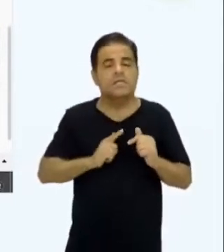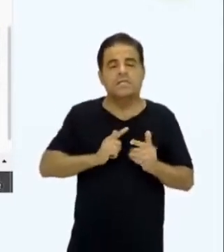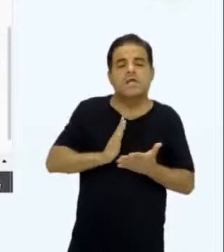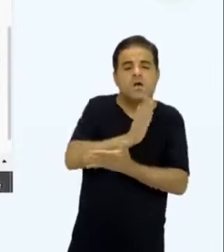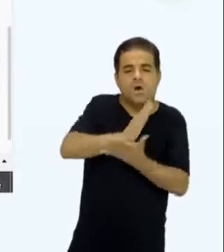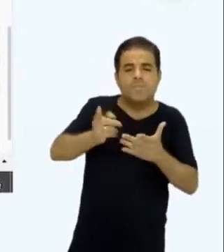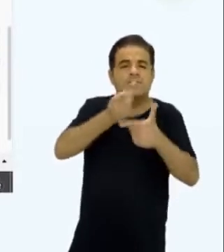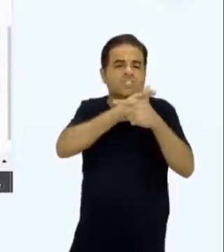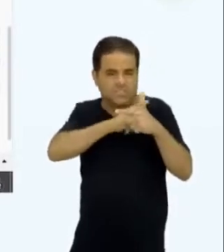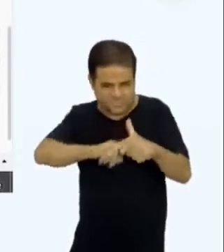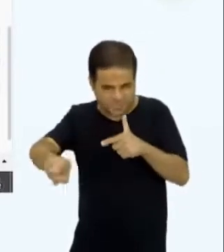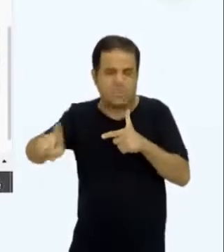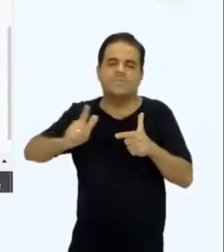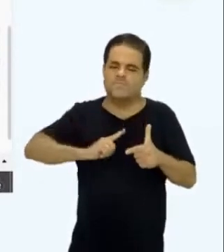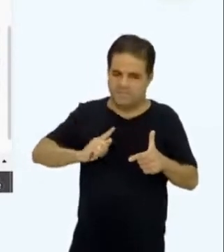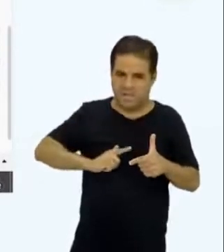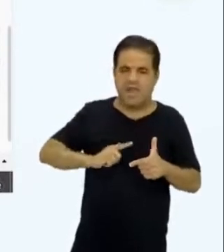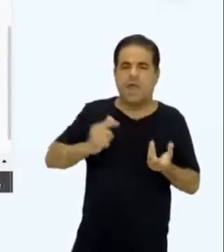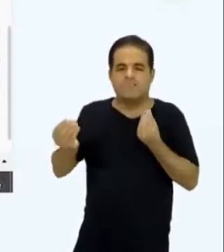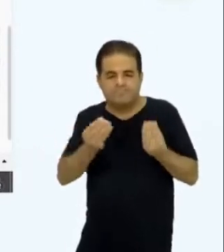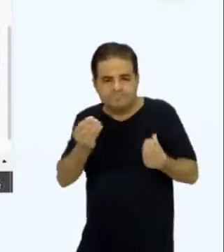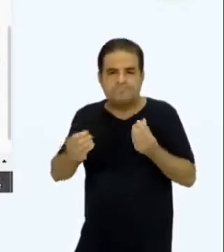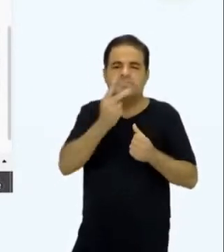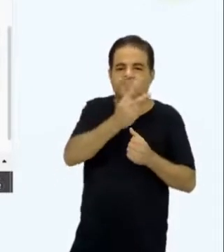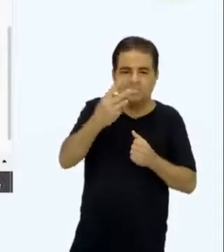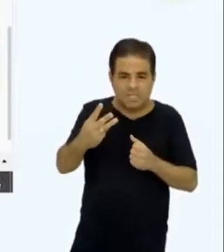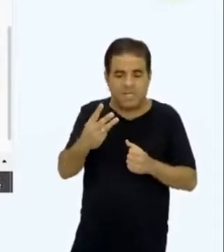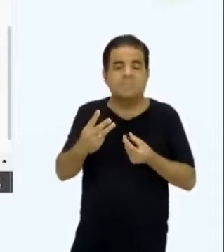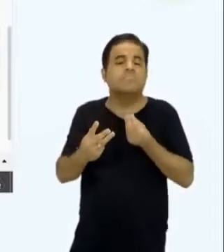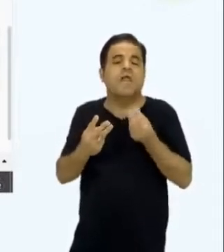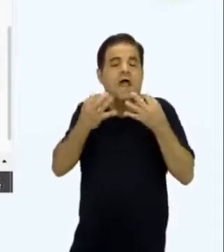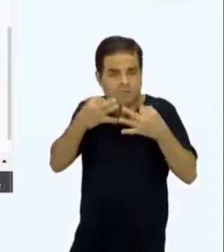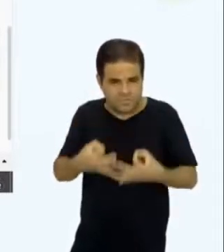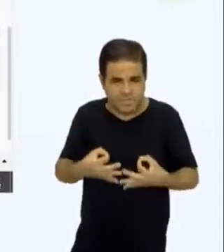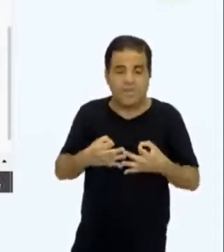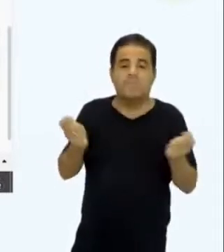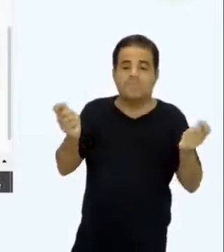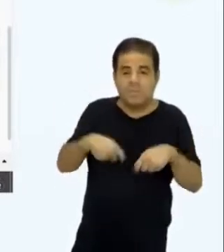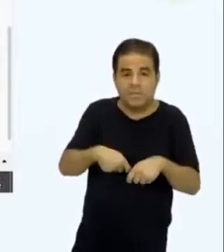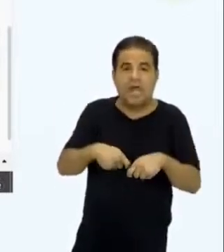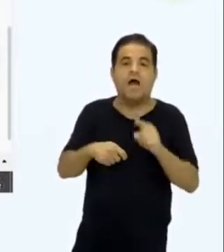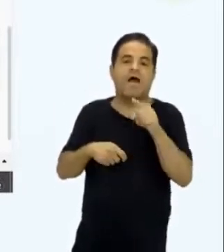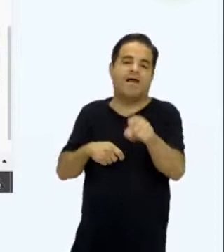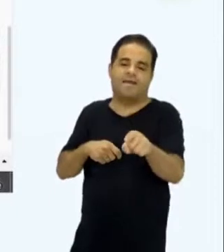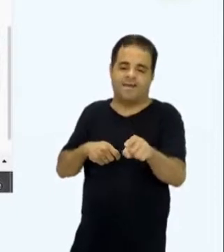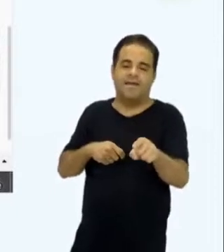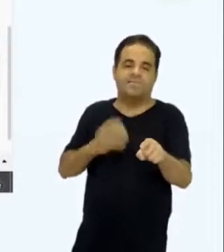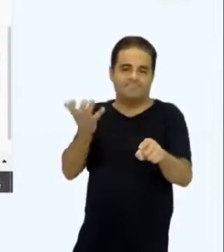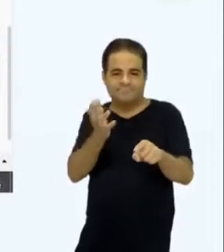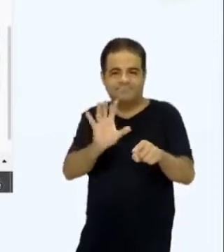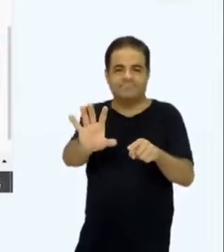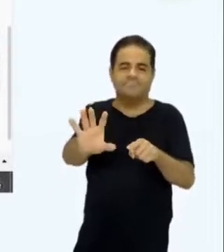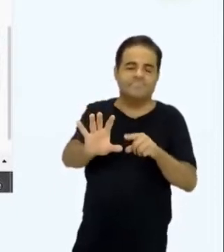algumas divisões, né? Até 1023, justamente para poder fazer essa